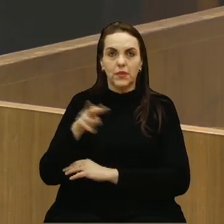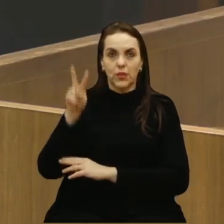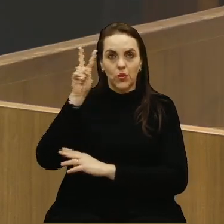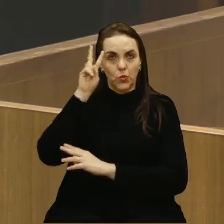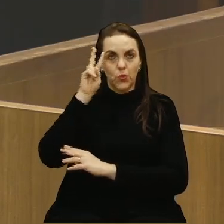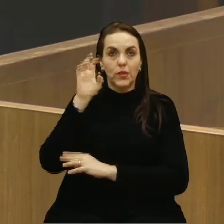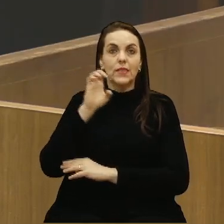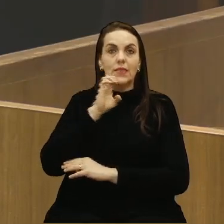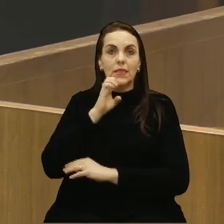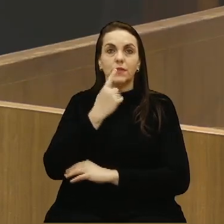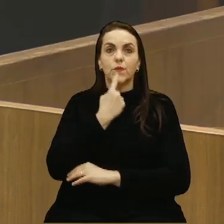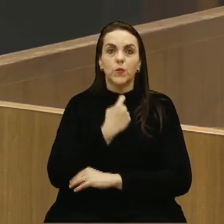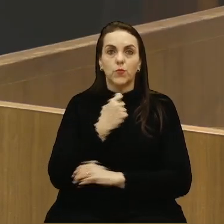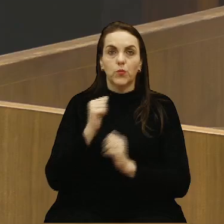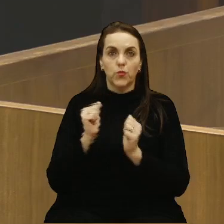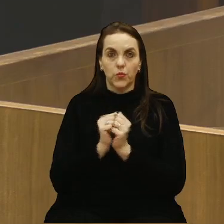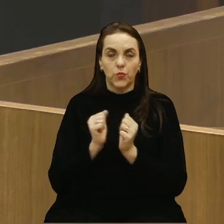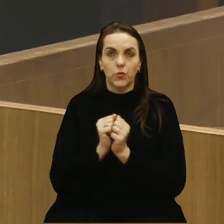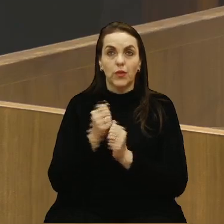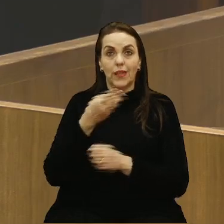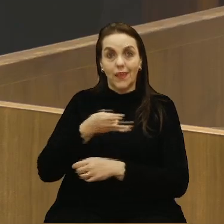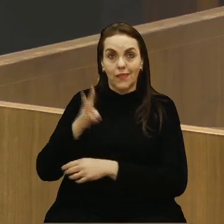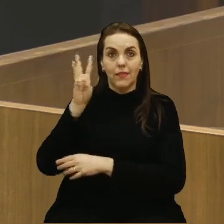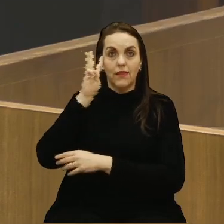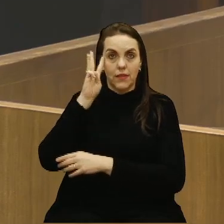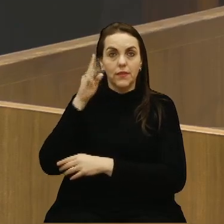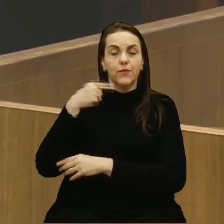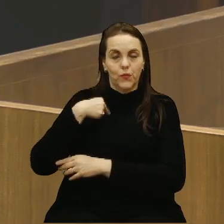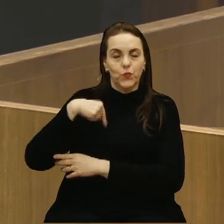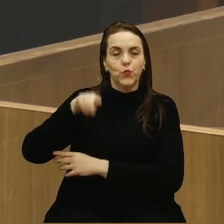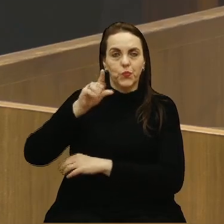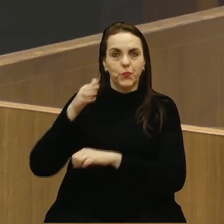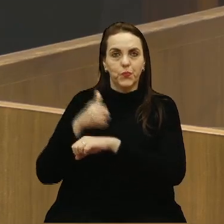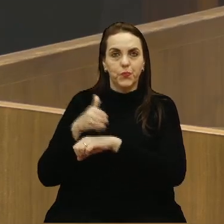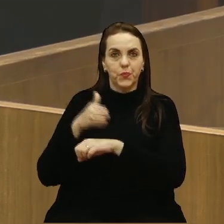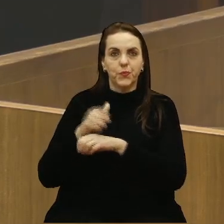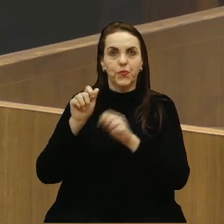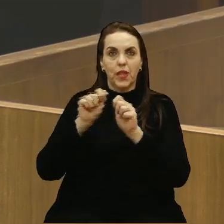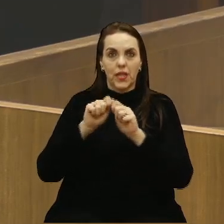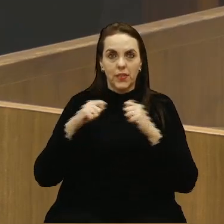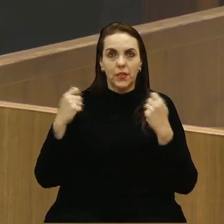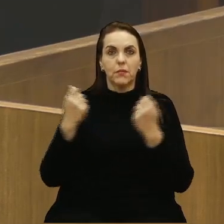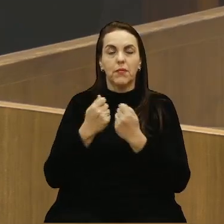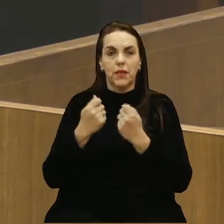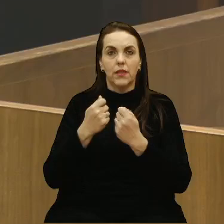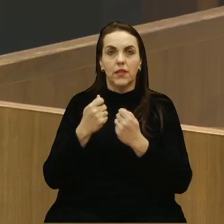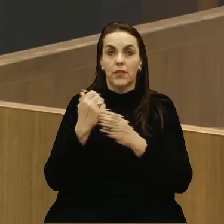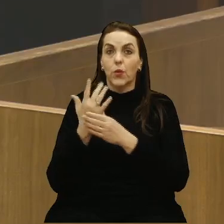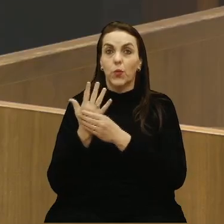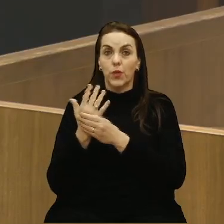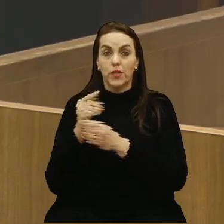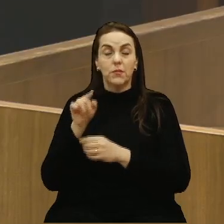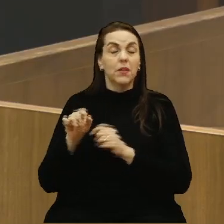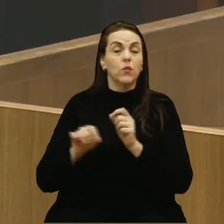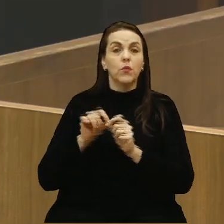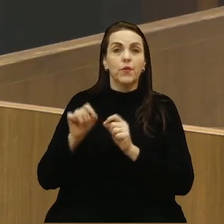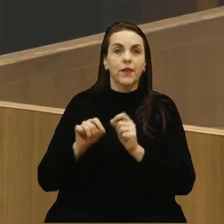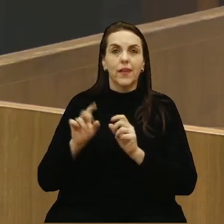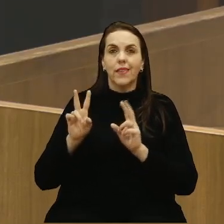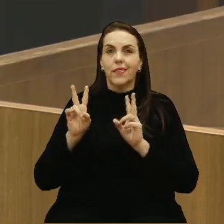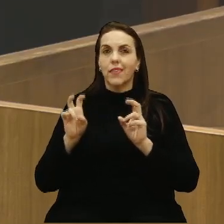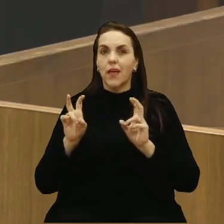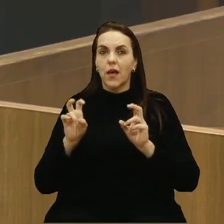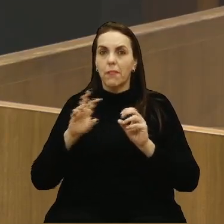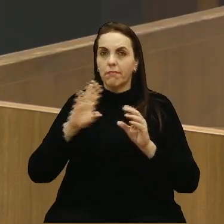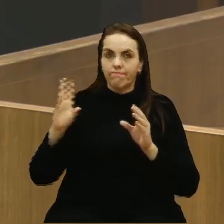Estela, com a vereadora Rose, e na terça estive, então, participando de assembleia da URGS para tratar sobre o tema da